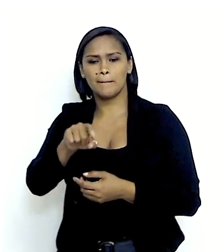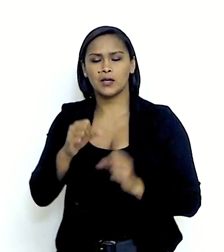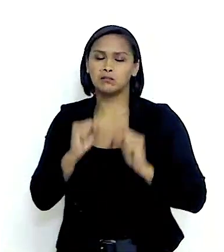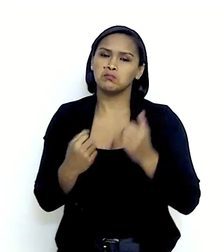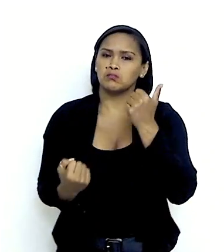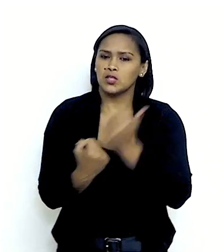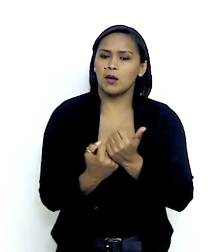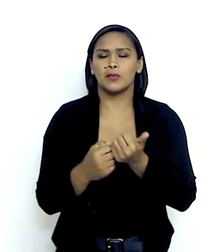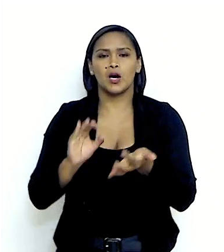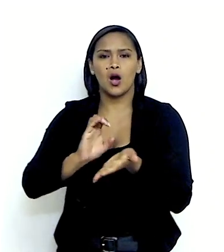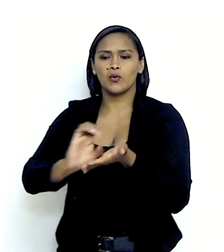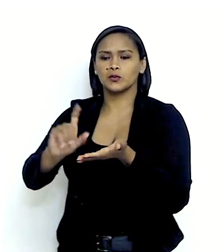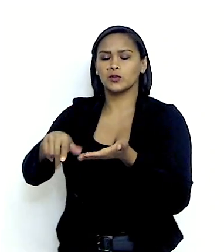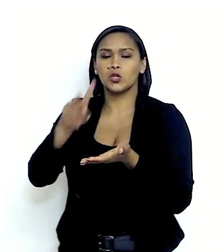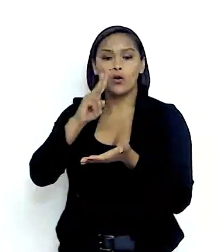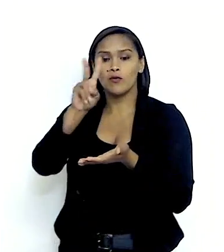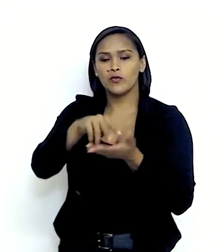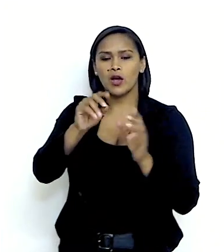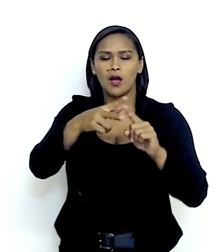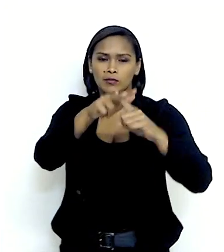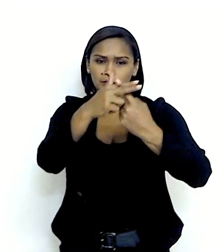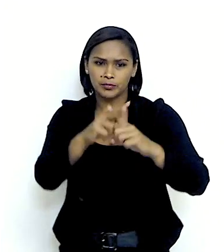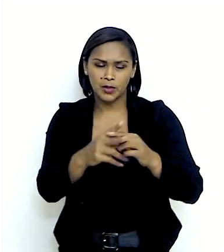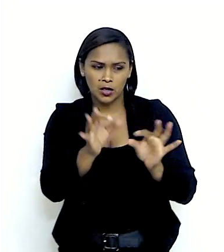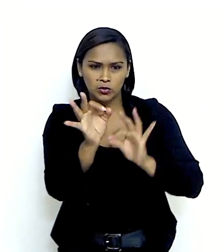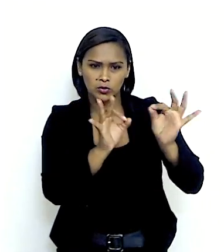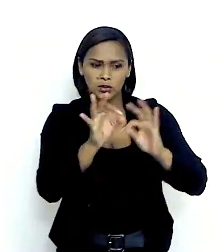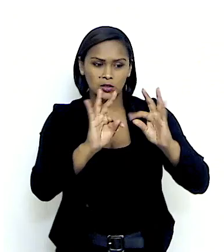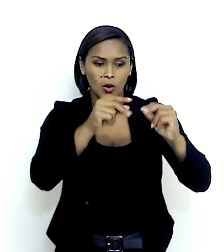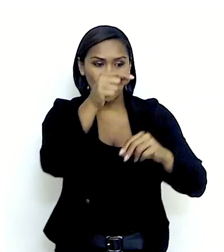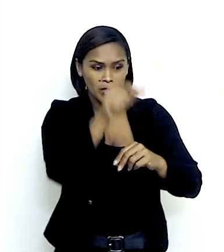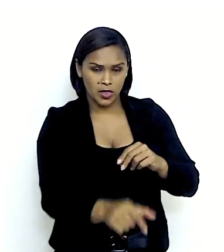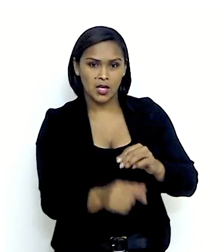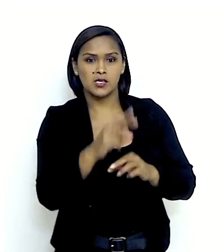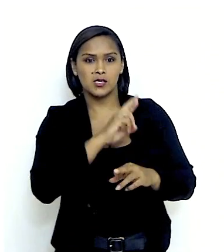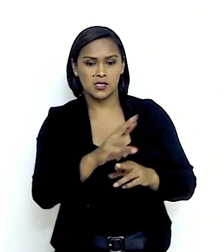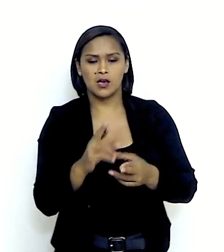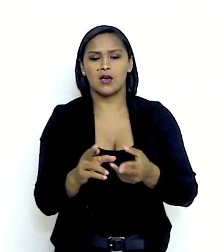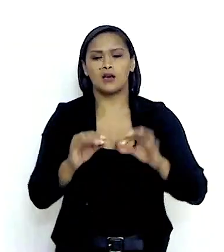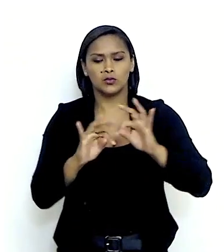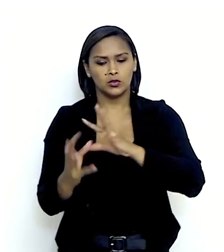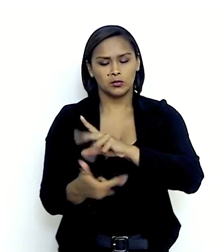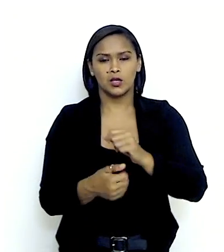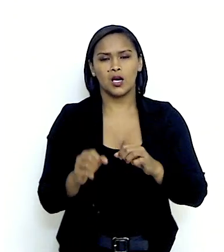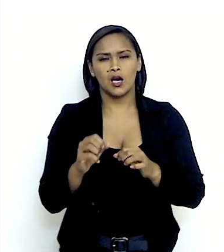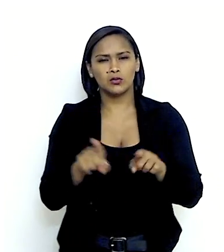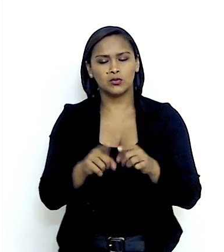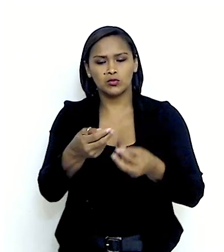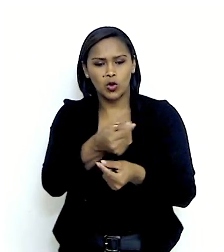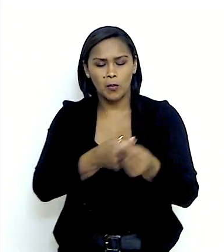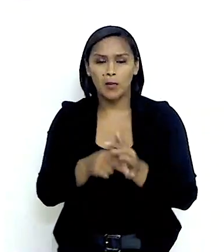os setores exportadores visando a manutenção desses no mercado, nos mercados globais de